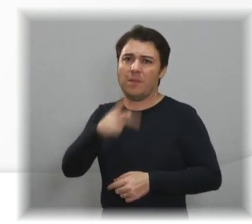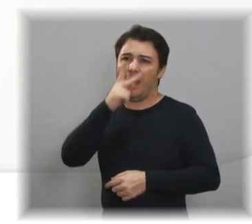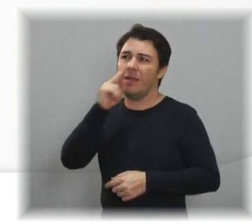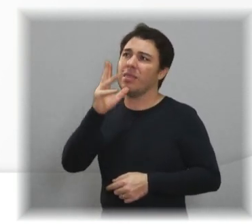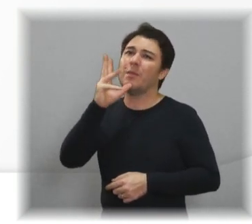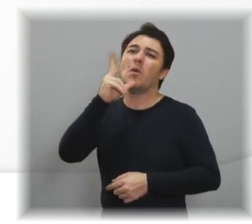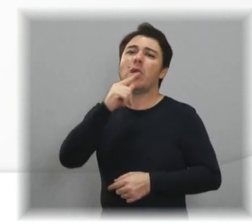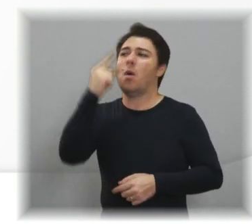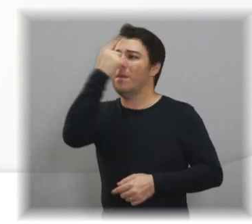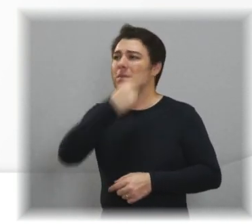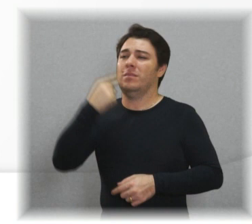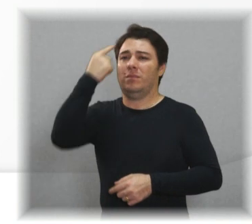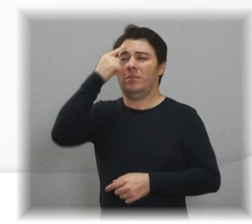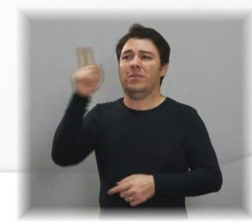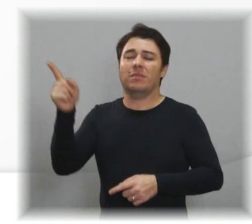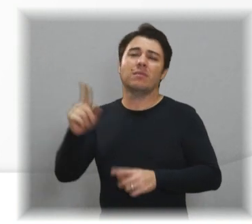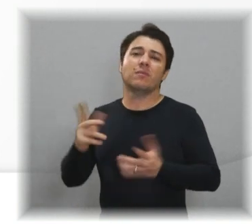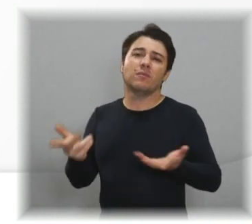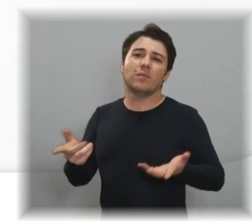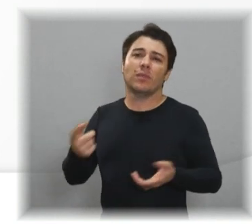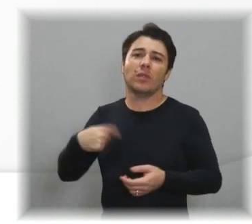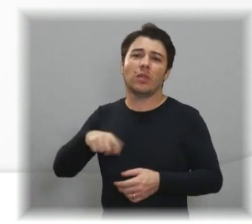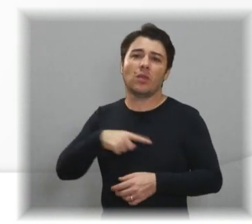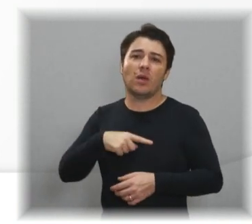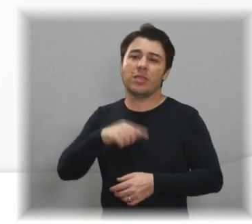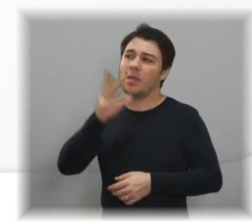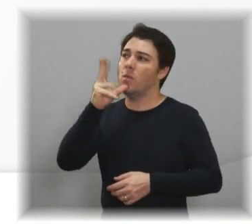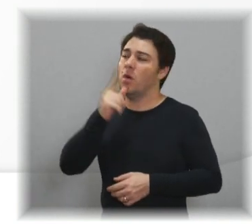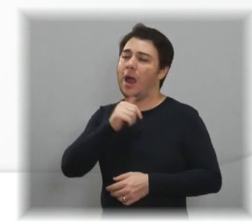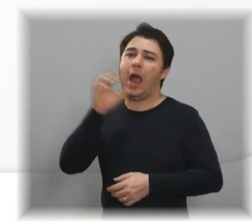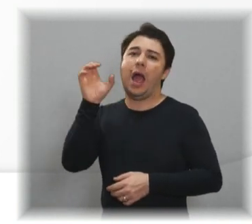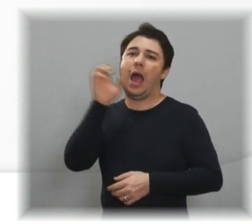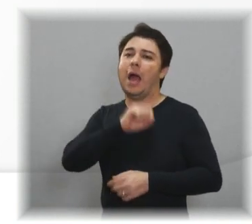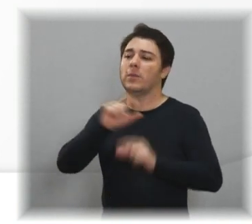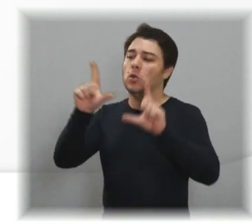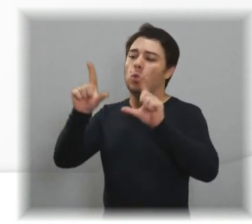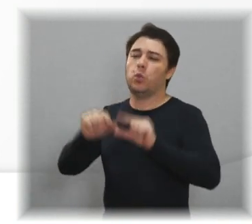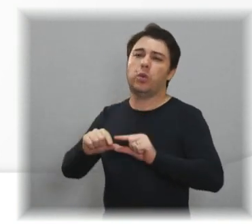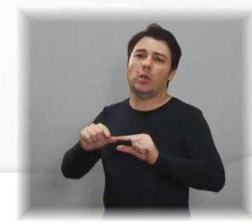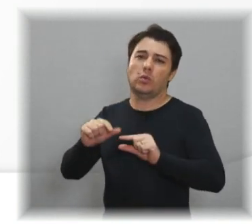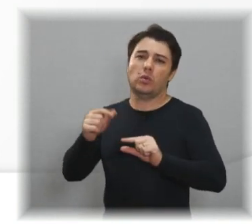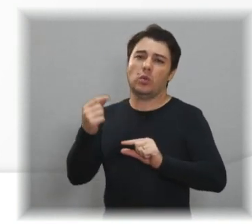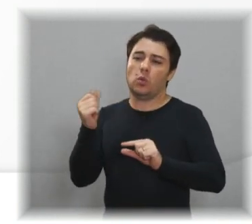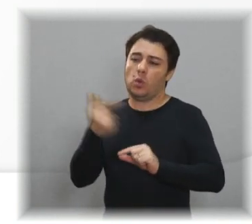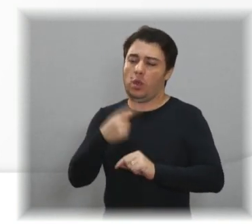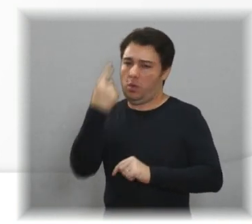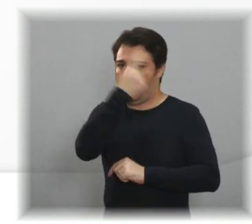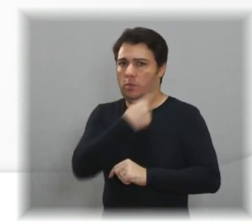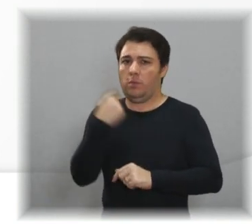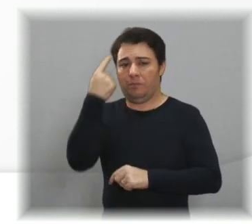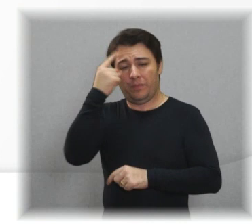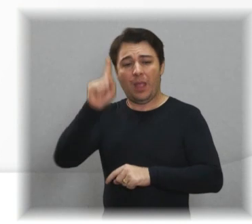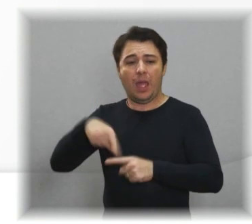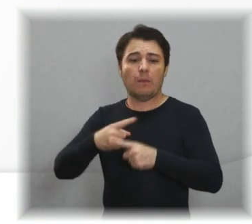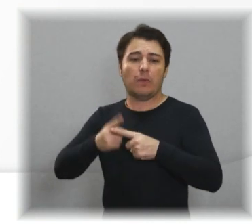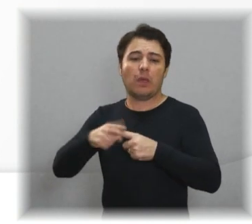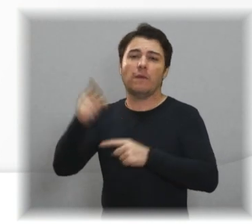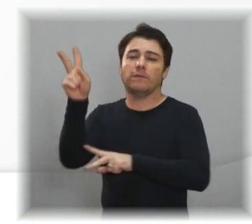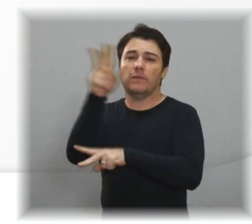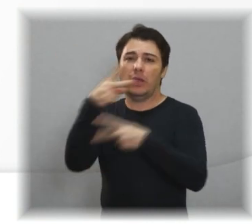hora em média para atender então no caso aqui em média nós Demoramos menos de uma hora para atender 39 eventos foram causados por vento